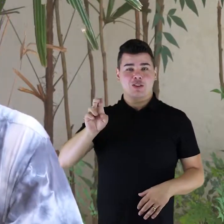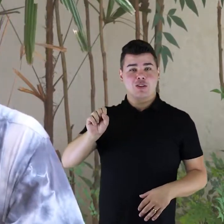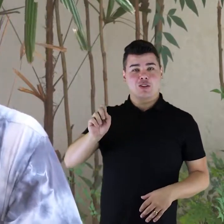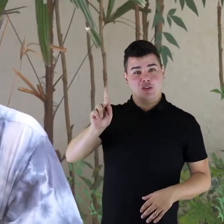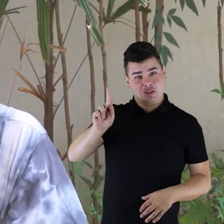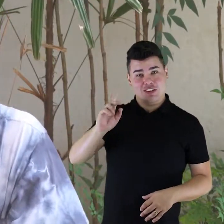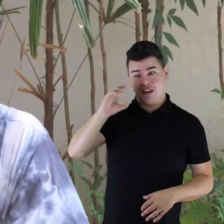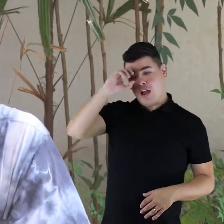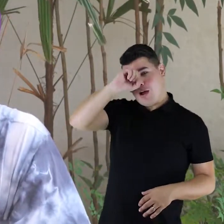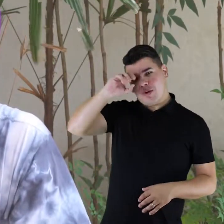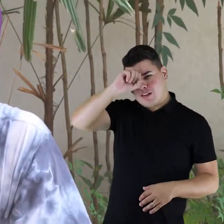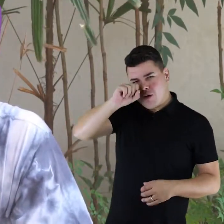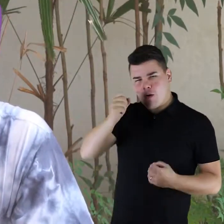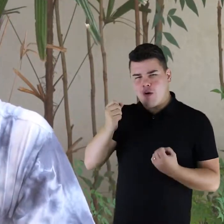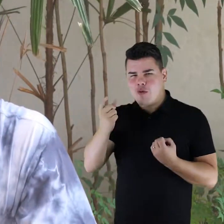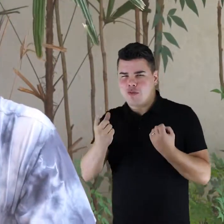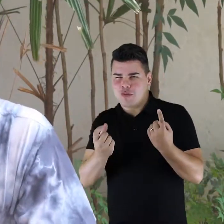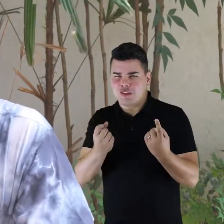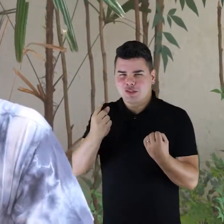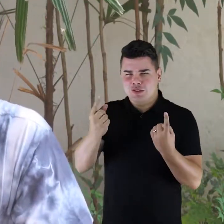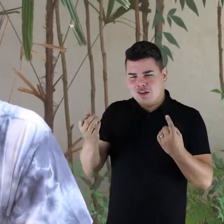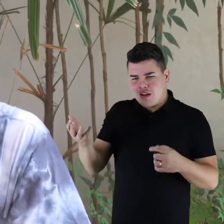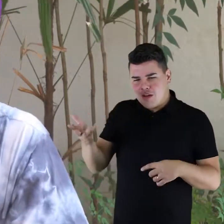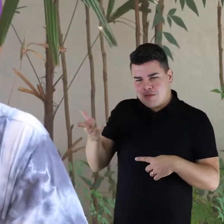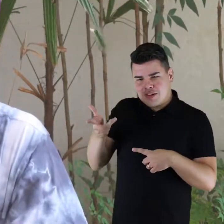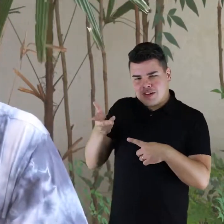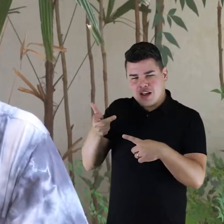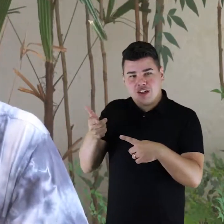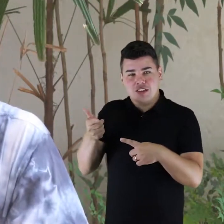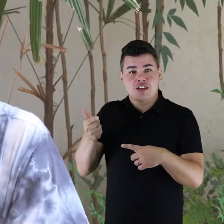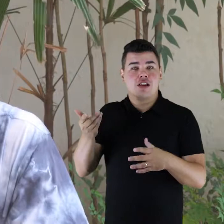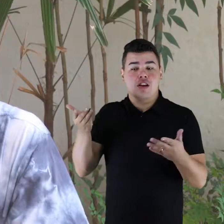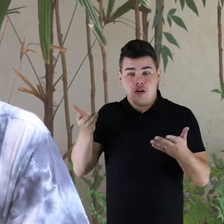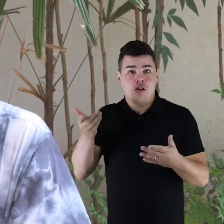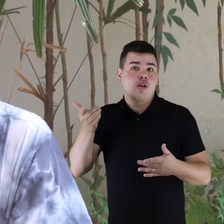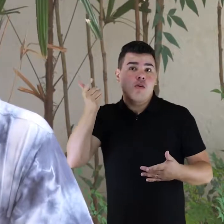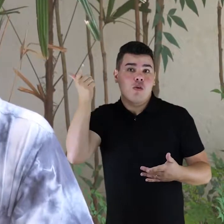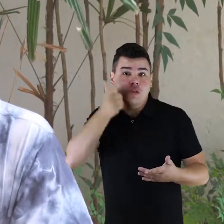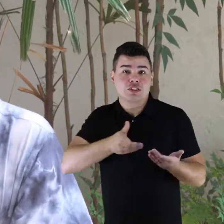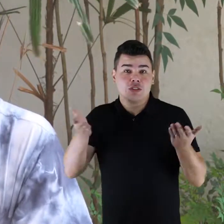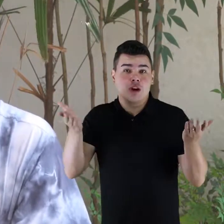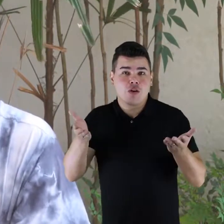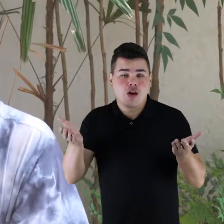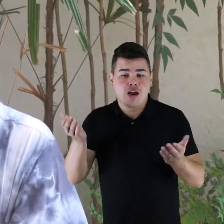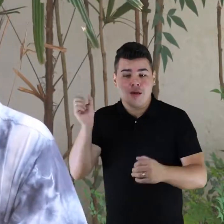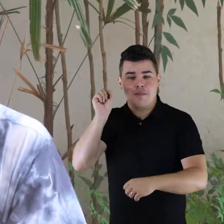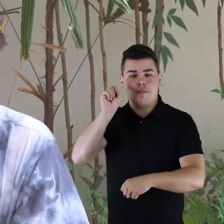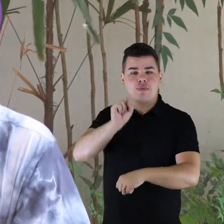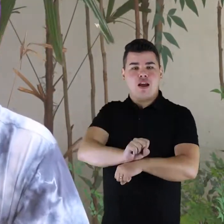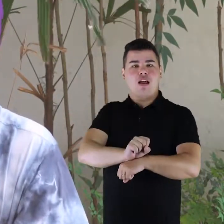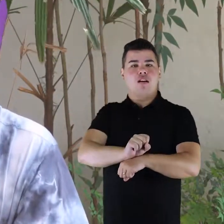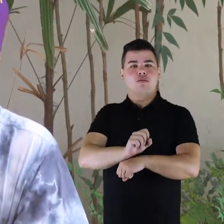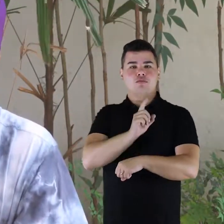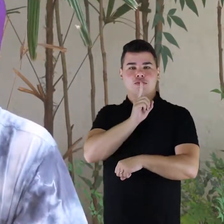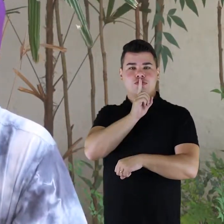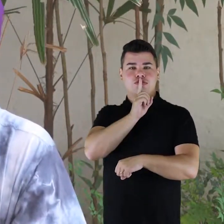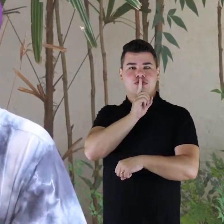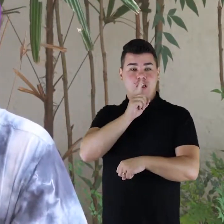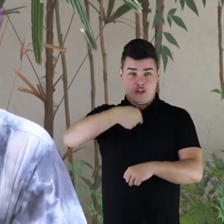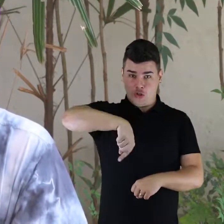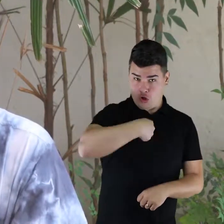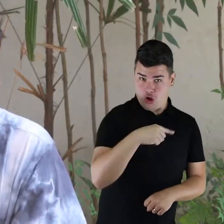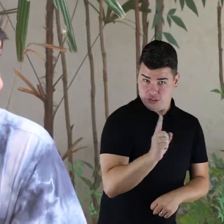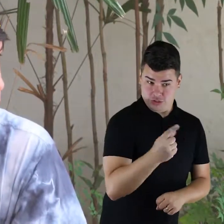começou a adquirir algumas habilidades. Algumas habilidades não, ele conseguiu agora parar um pouco quieto. Mas não com a